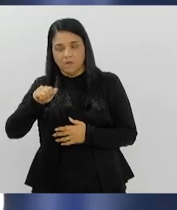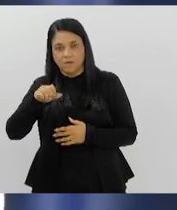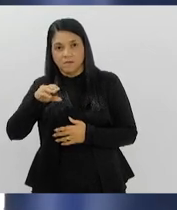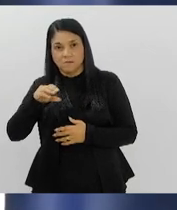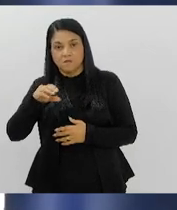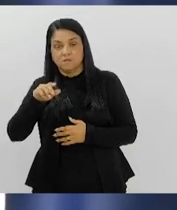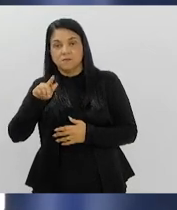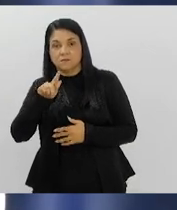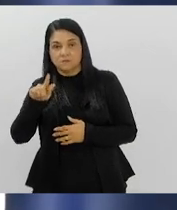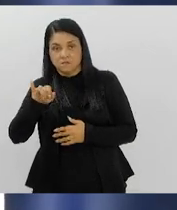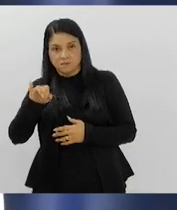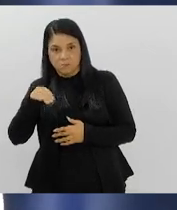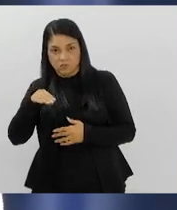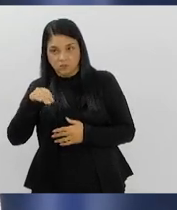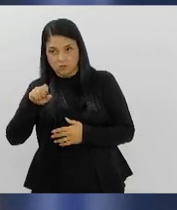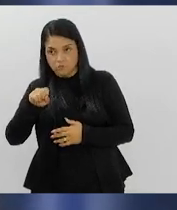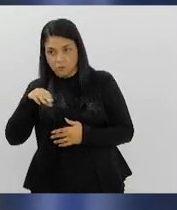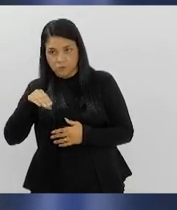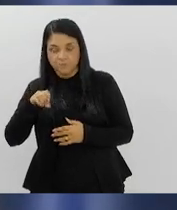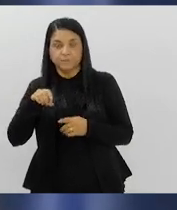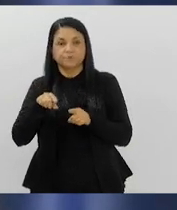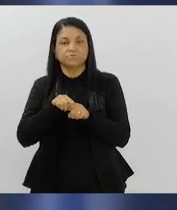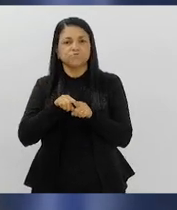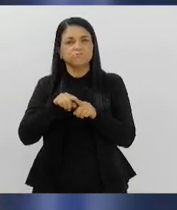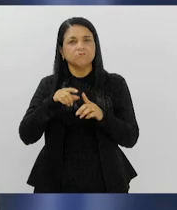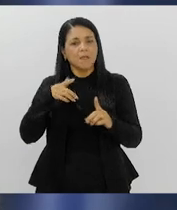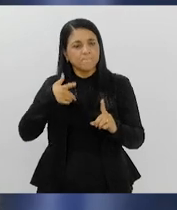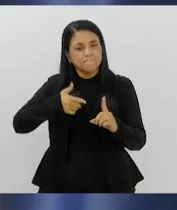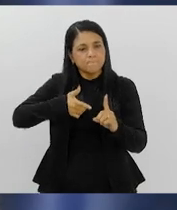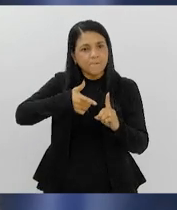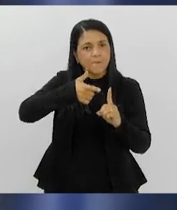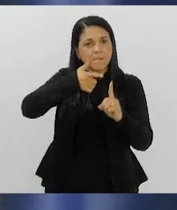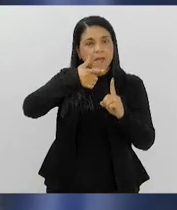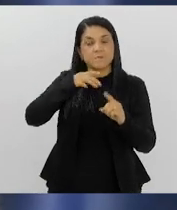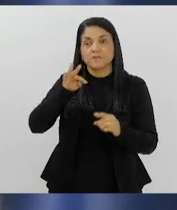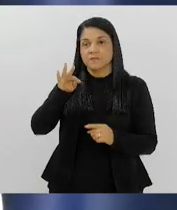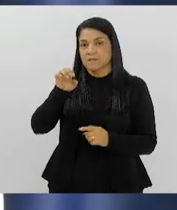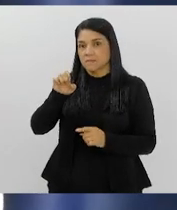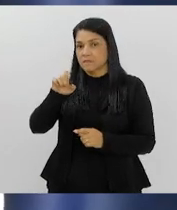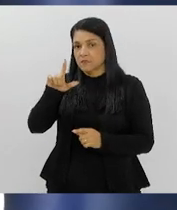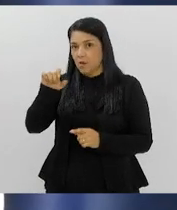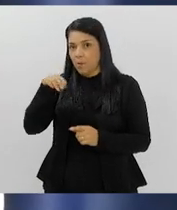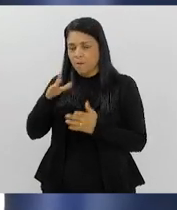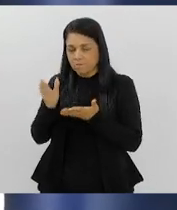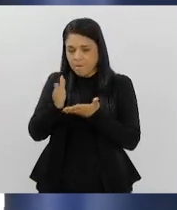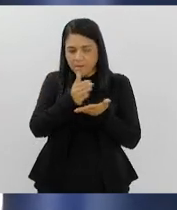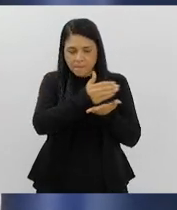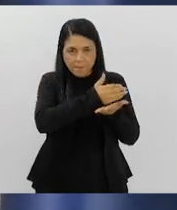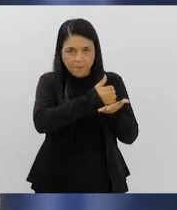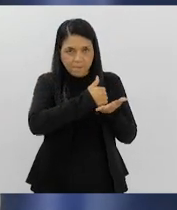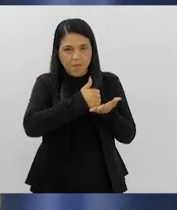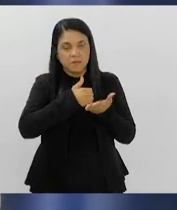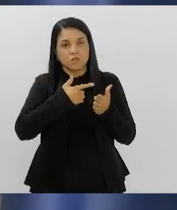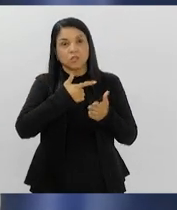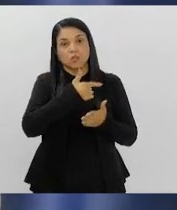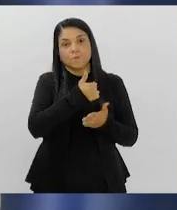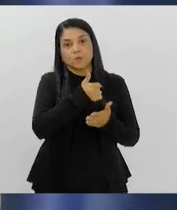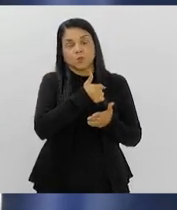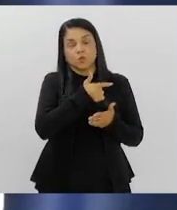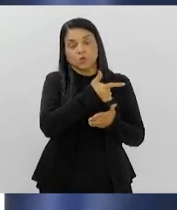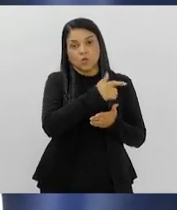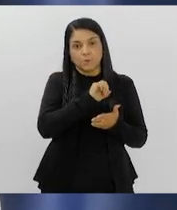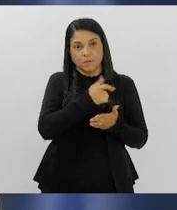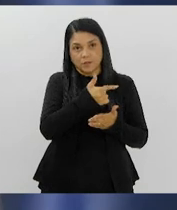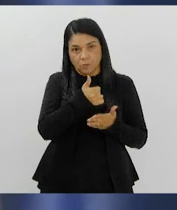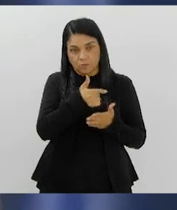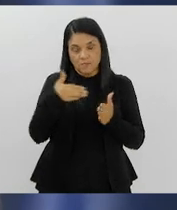uma coisa que destaca nesses todos esses ataques que a Thelma mapeou, né, de 2002 para cá, é que 37% deles,